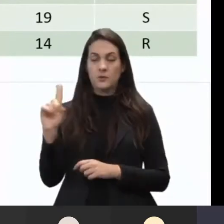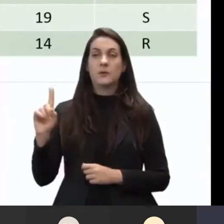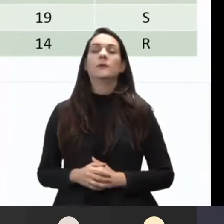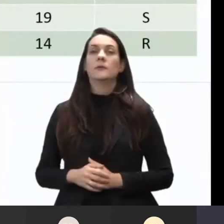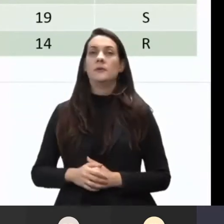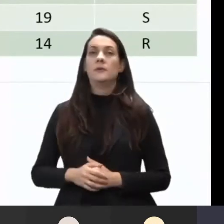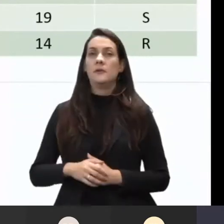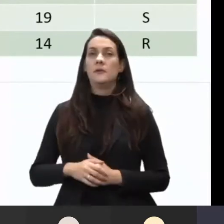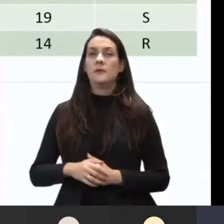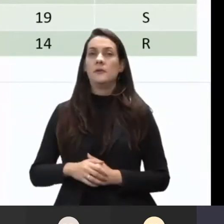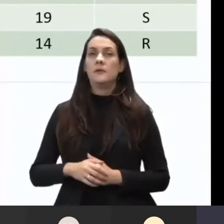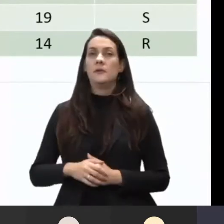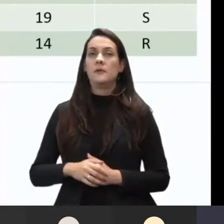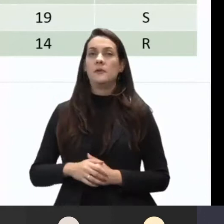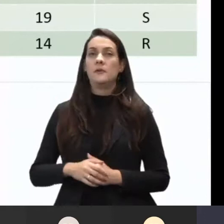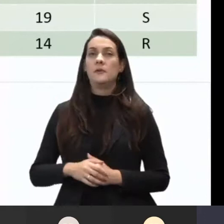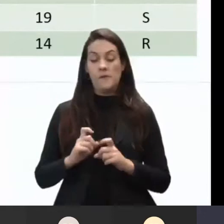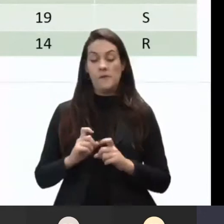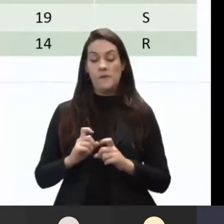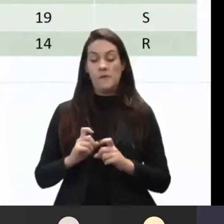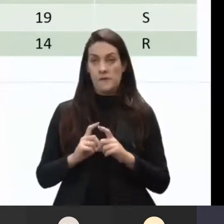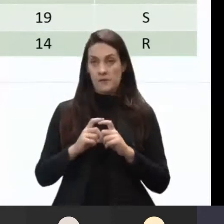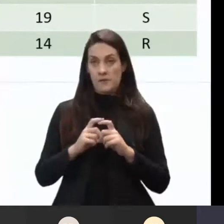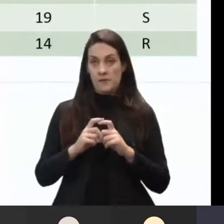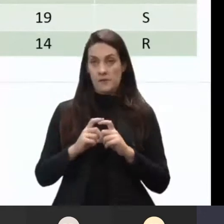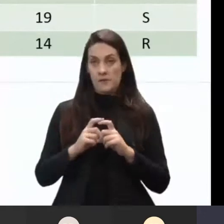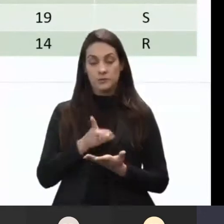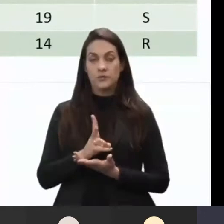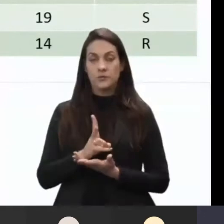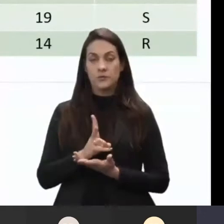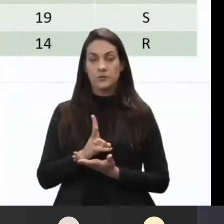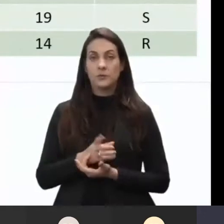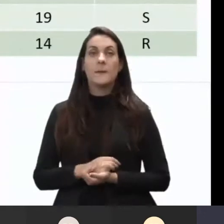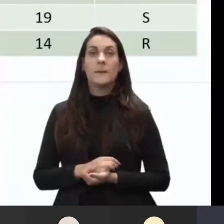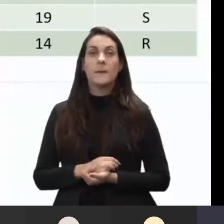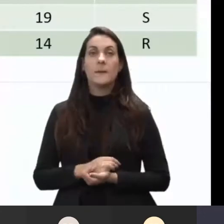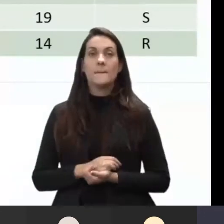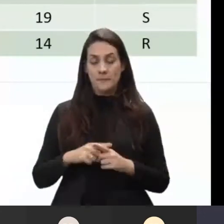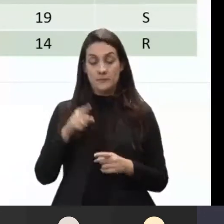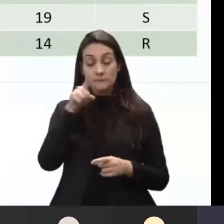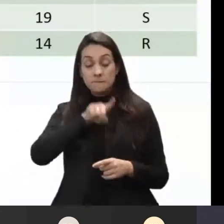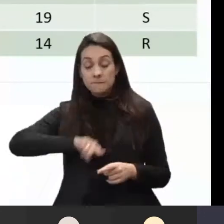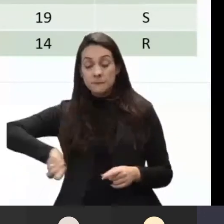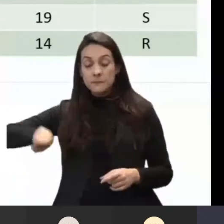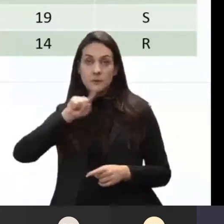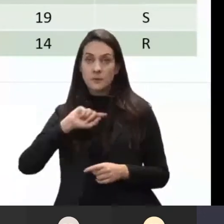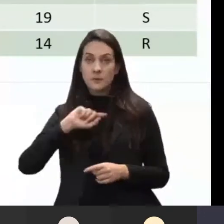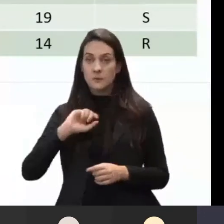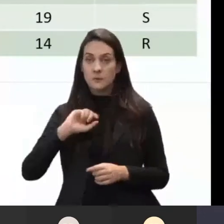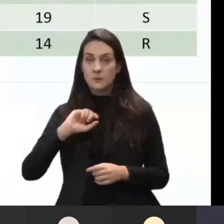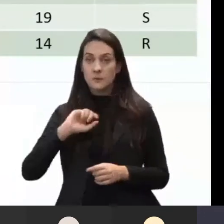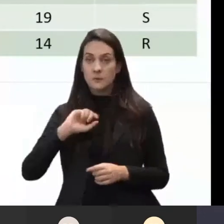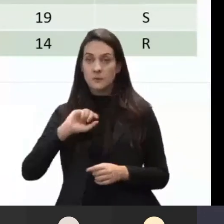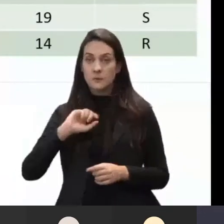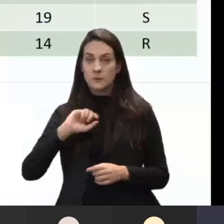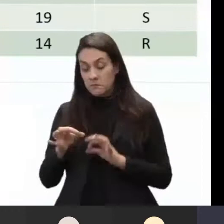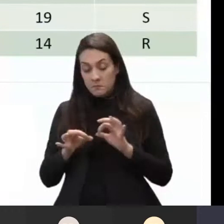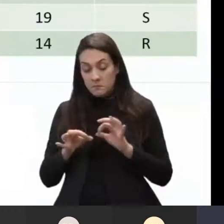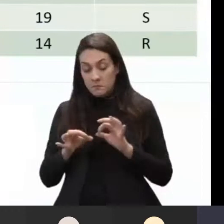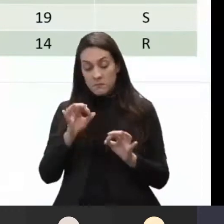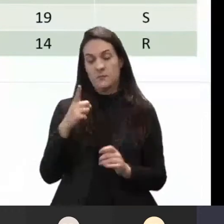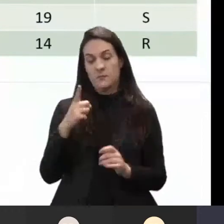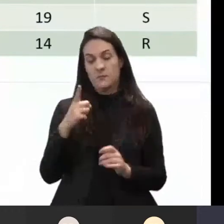Ele não inibiu o crescimento do micro-organismo. Por que não? Porque o micro-organismo está crescendo ao redor aqui do